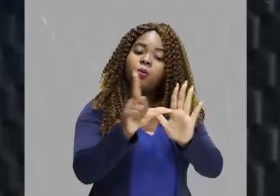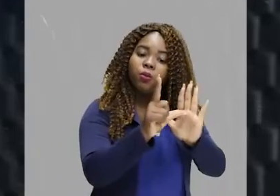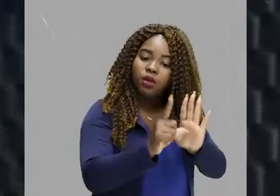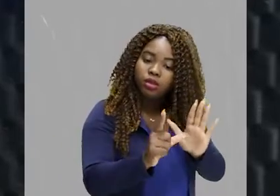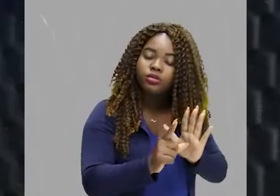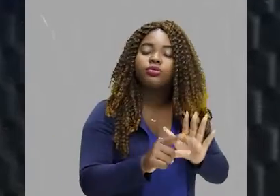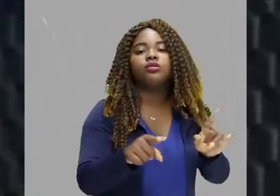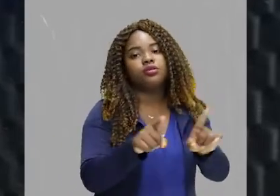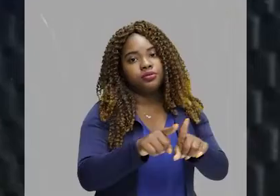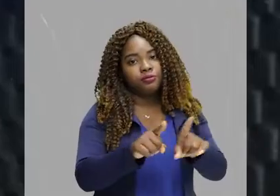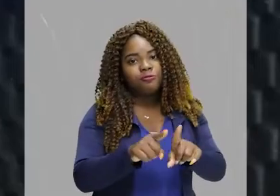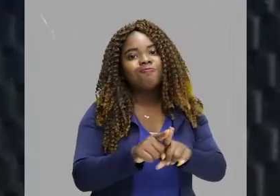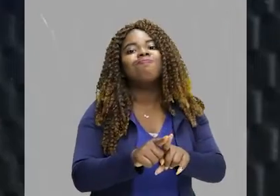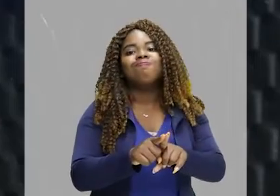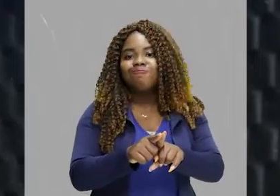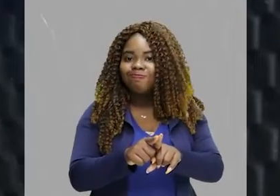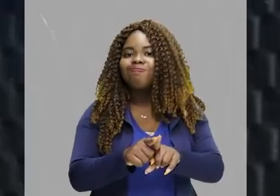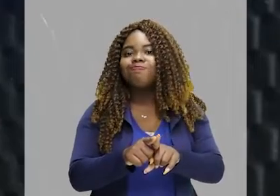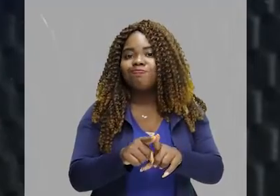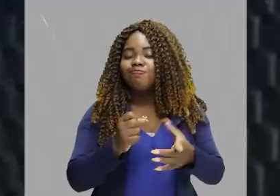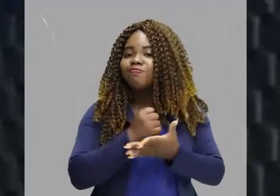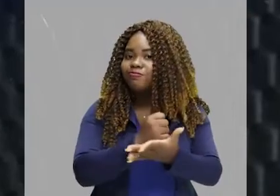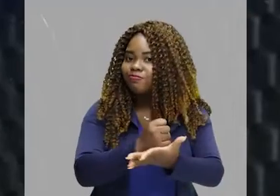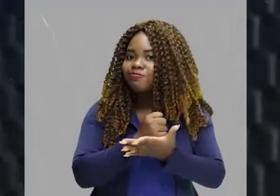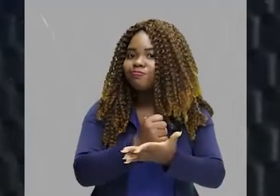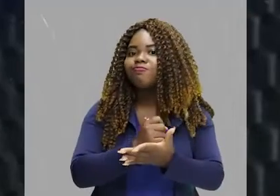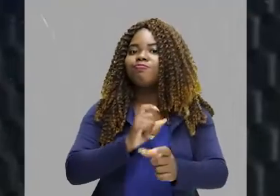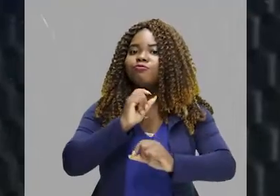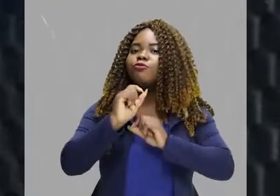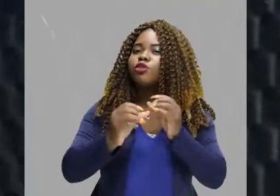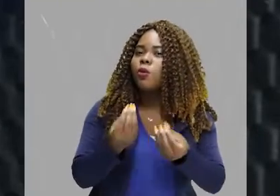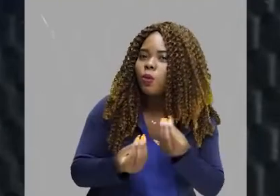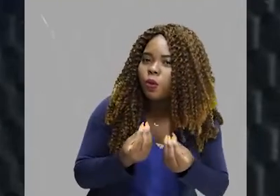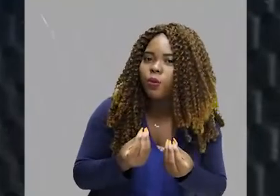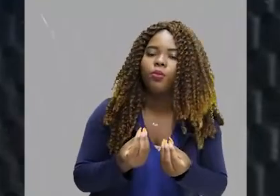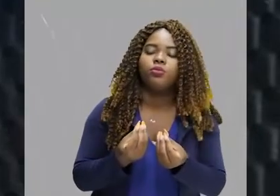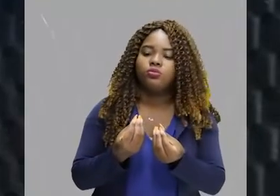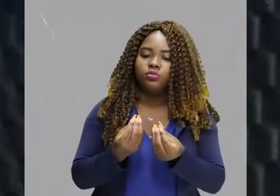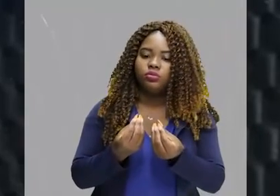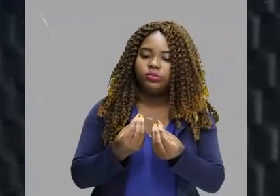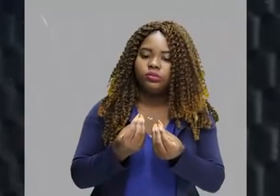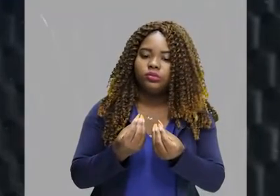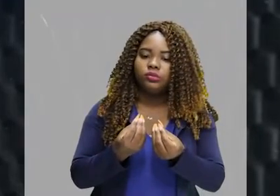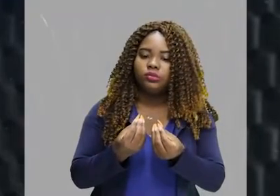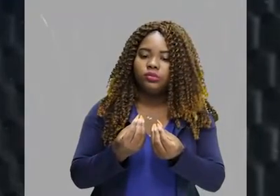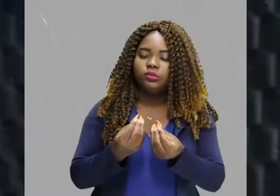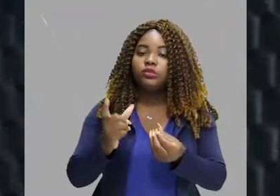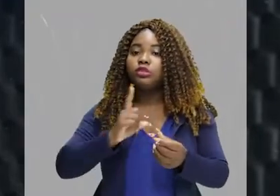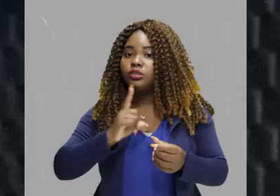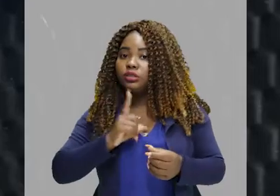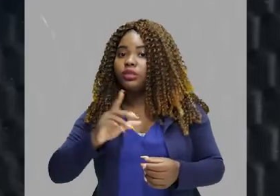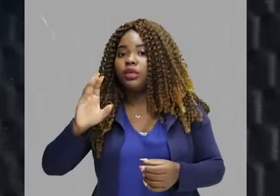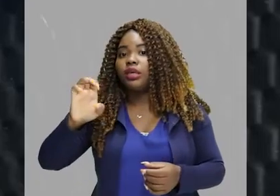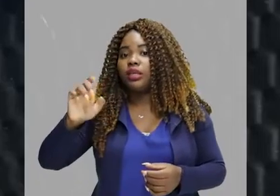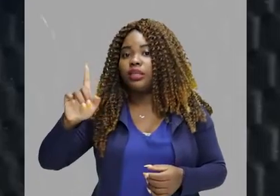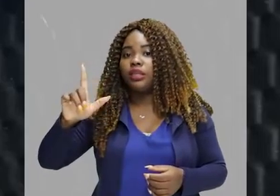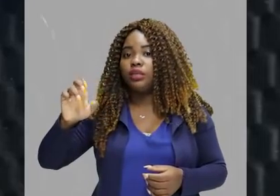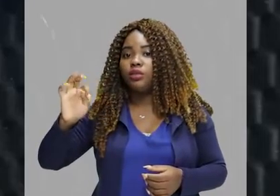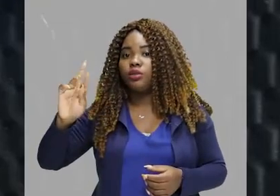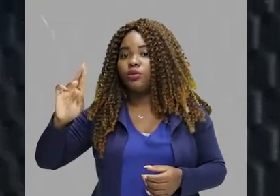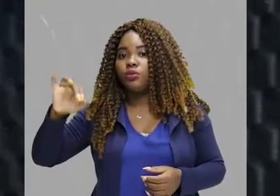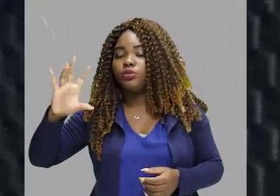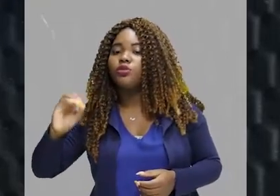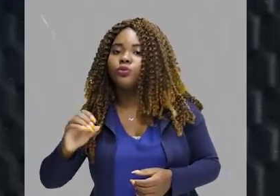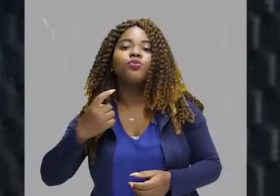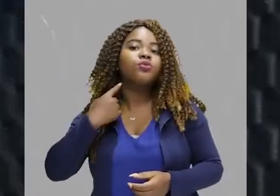também trabalham nesse sentido, de recolher esse lixo que é o lixo eletrônico. Então, por exemplo, você descarta aqui a bateria do